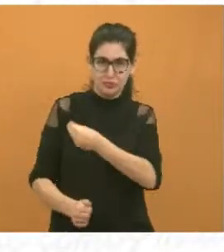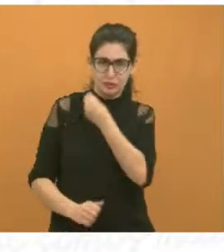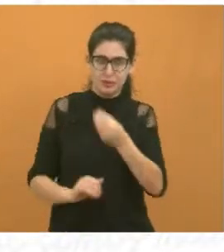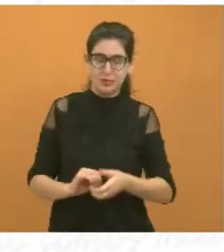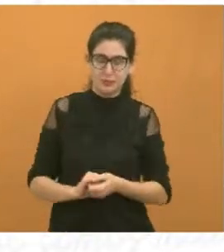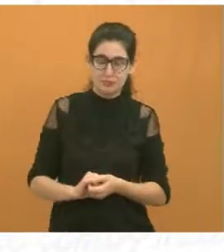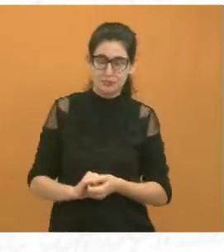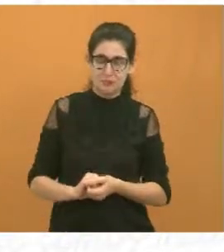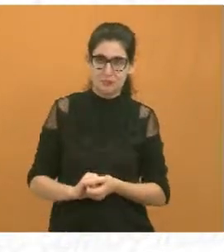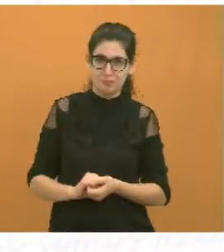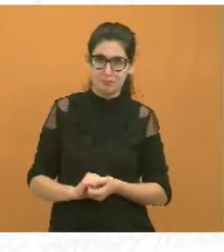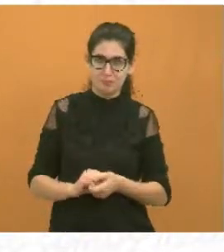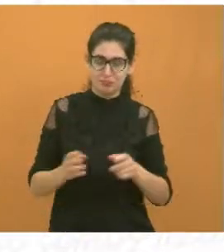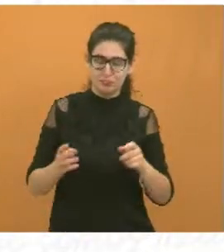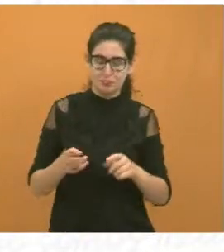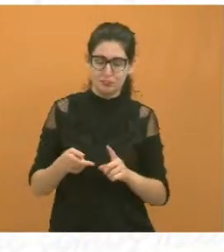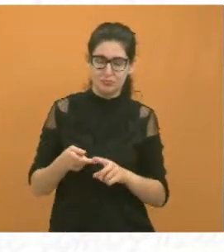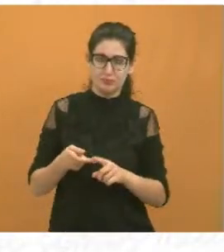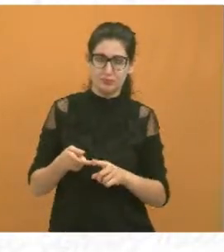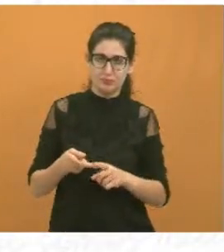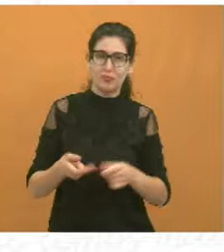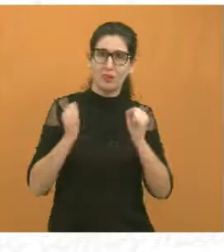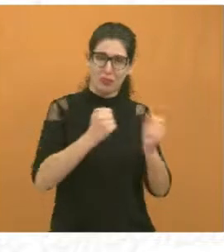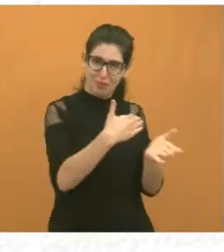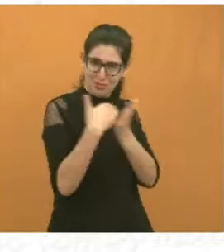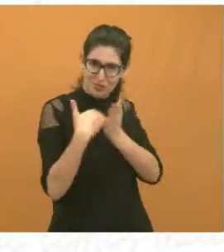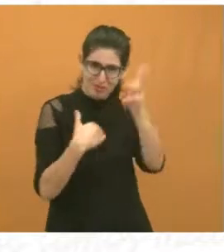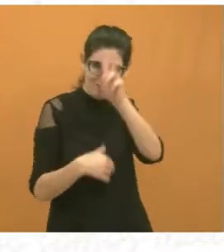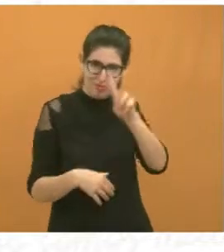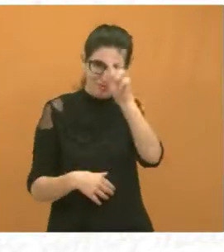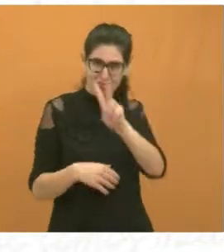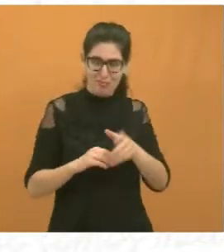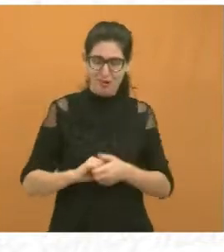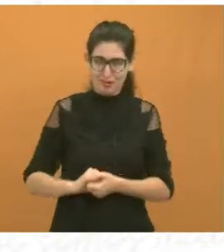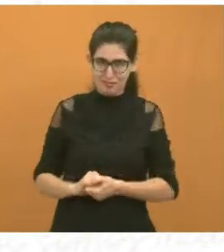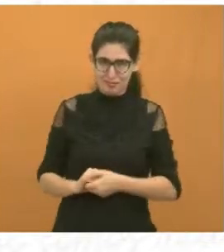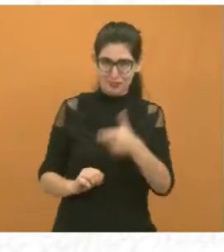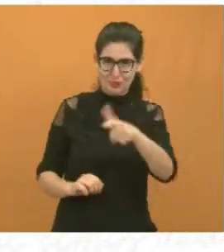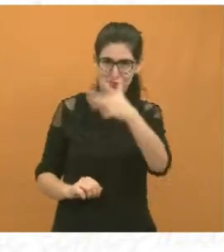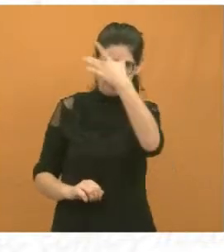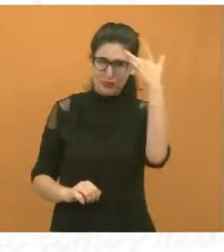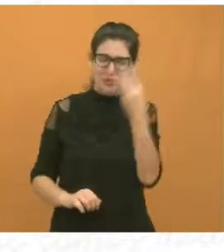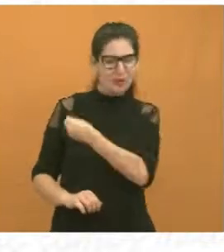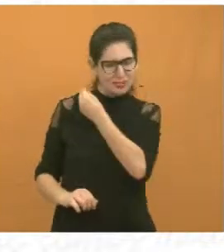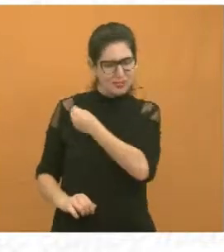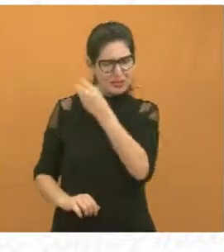e o vereador Juarez pode me ajudar a lembrar aí quem mais esteve presente?